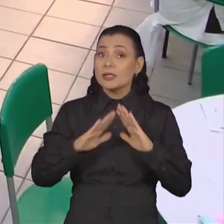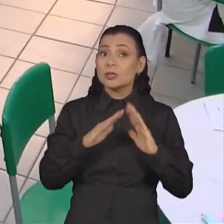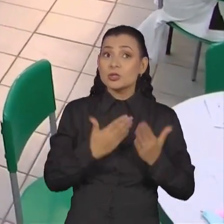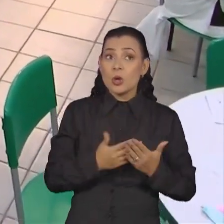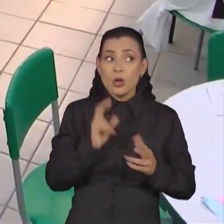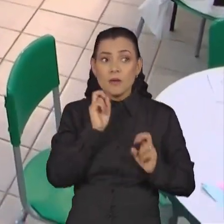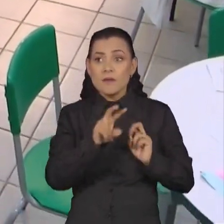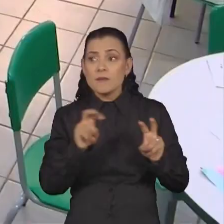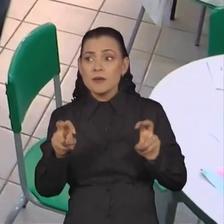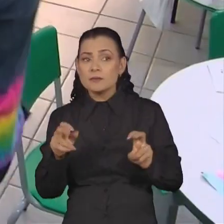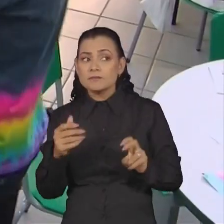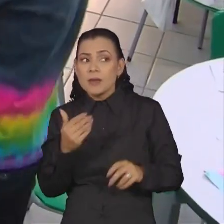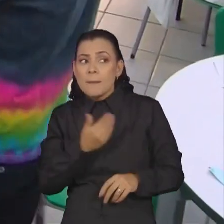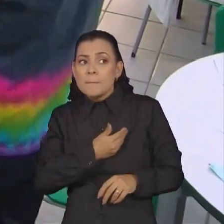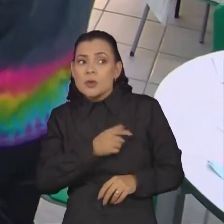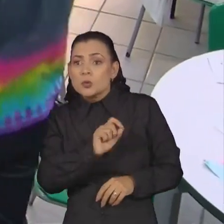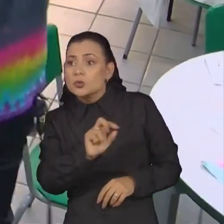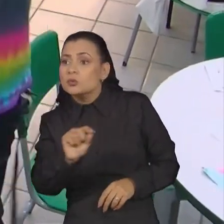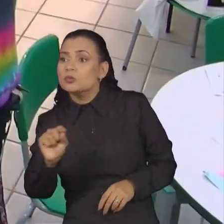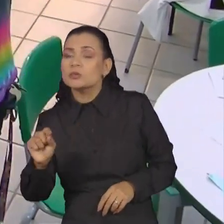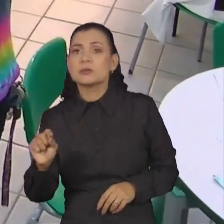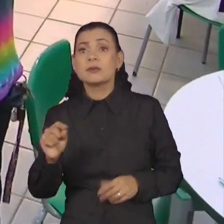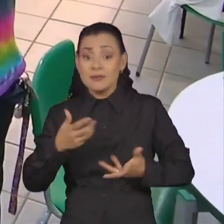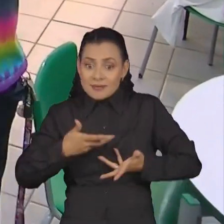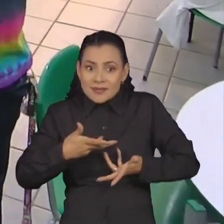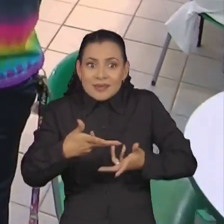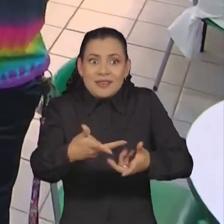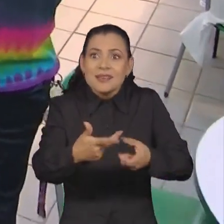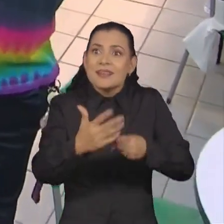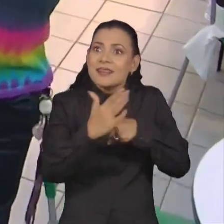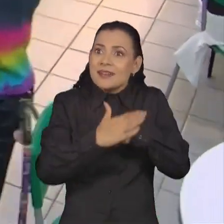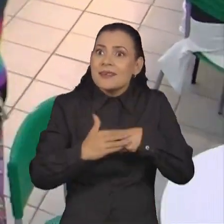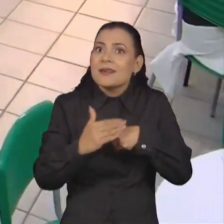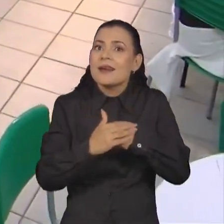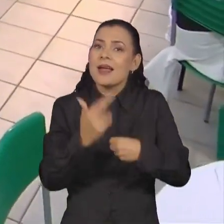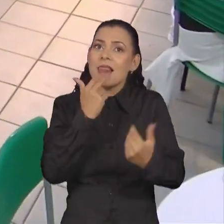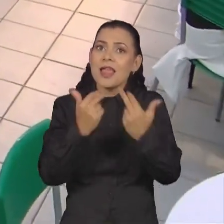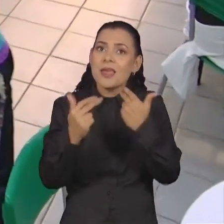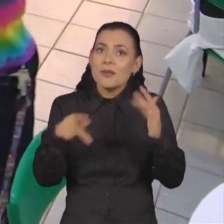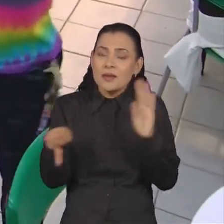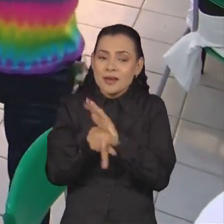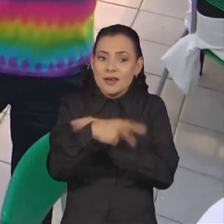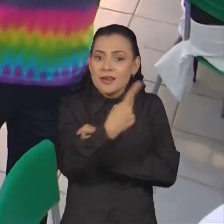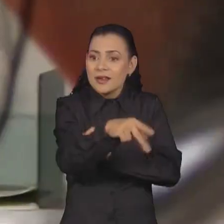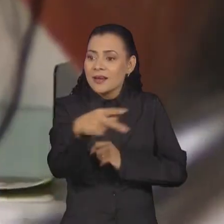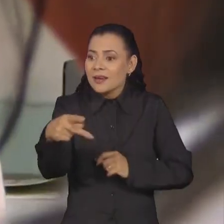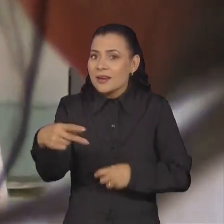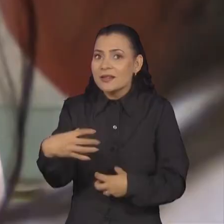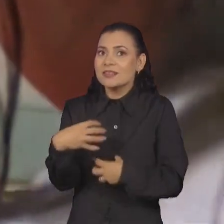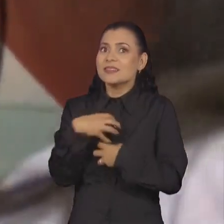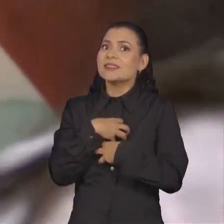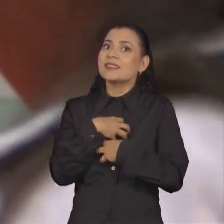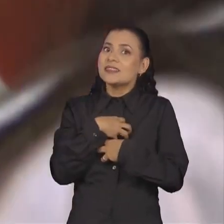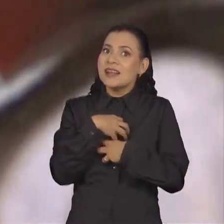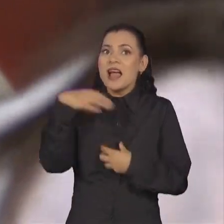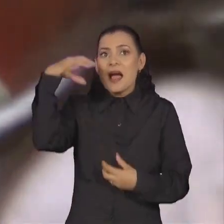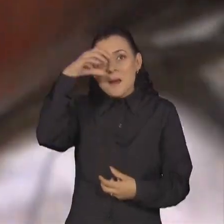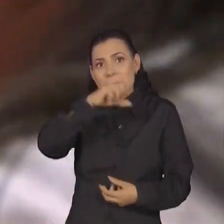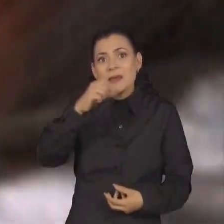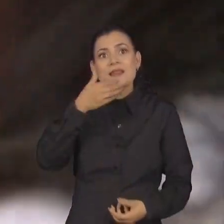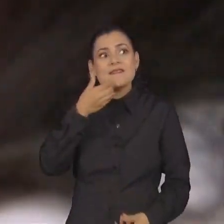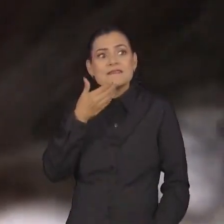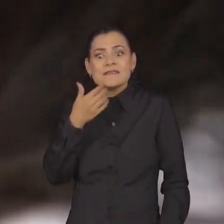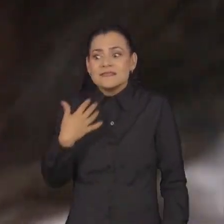se depara com colegas que o estão acolhendo na língua no qual ele foi alfabetizado, a sua